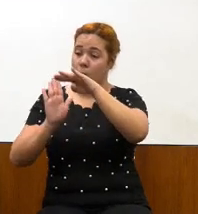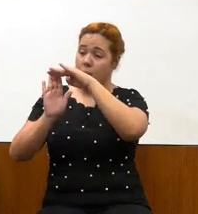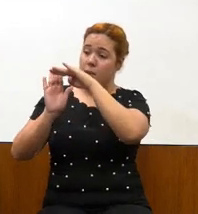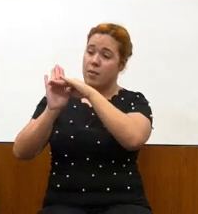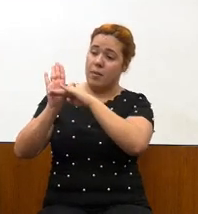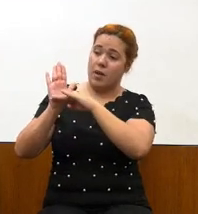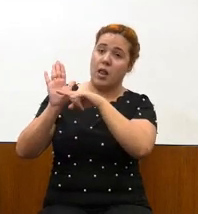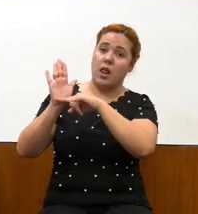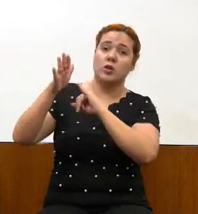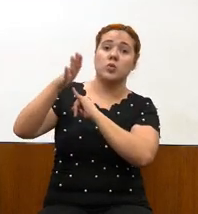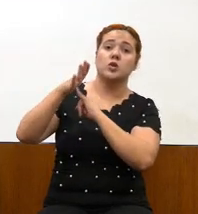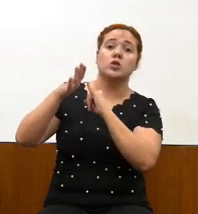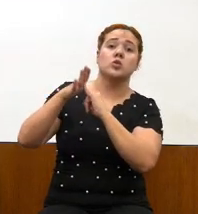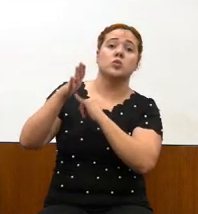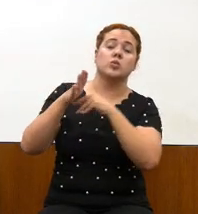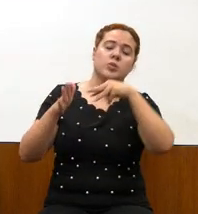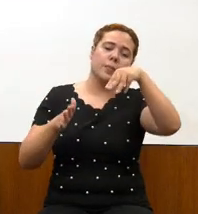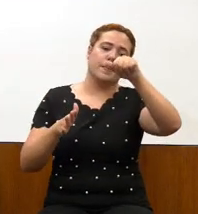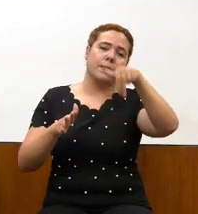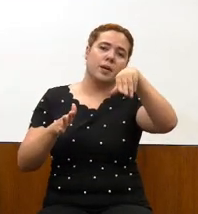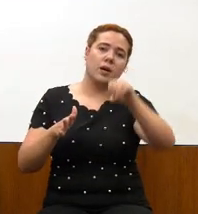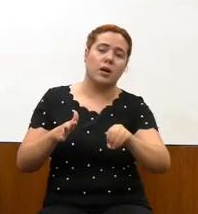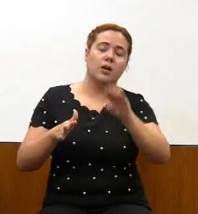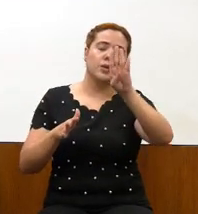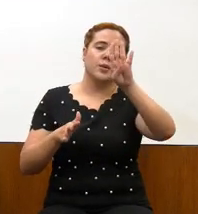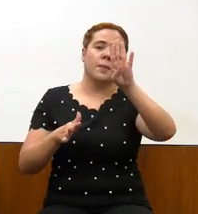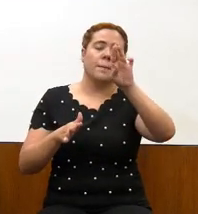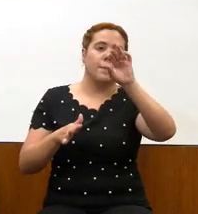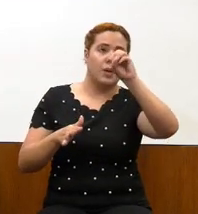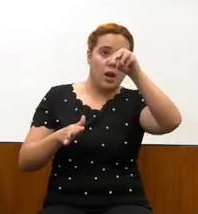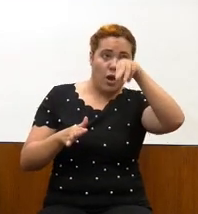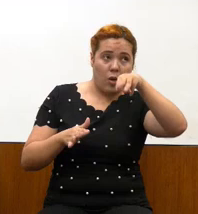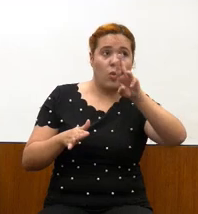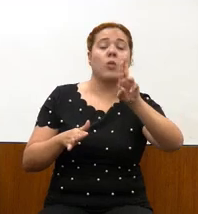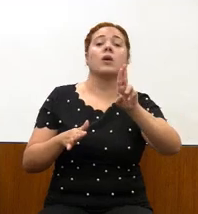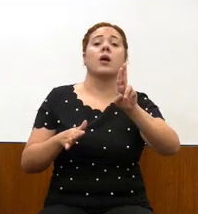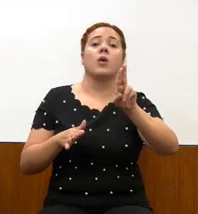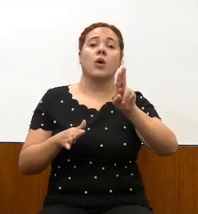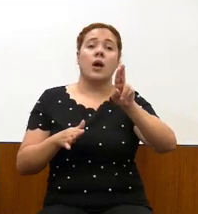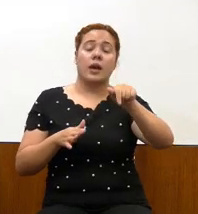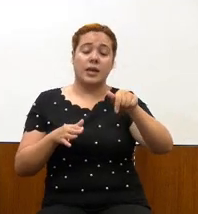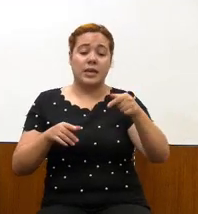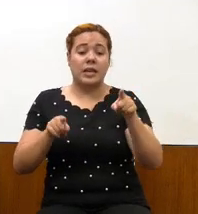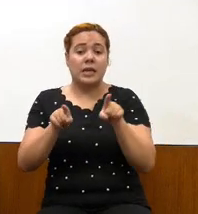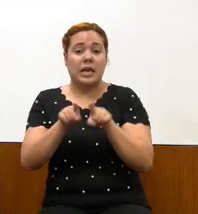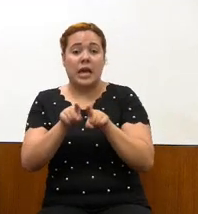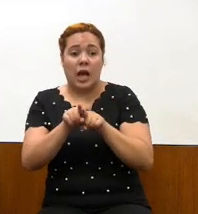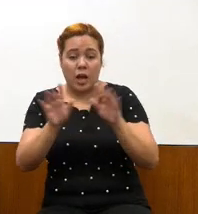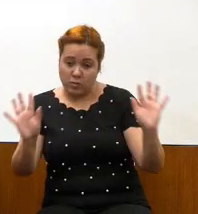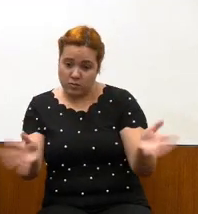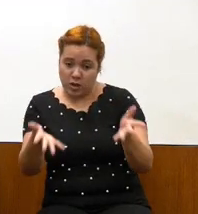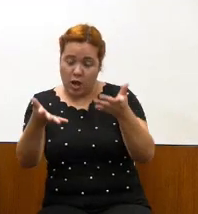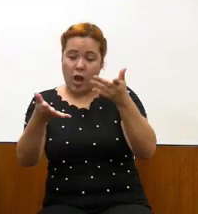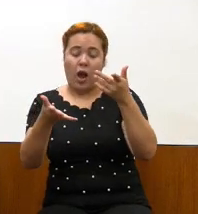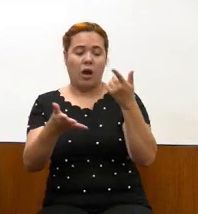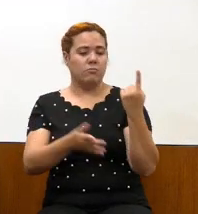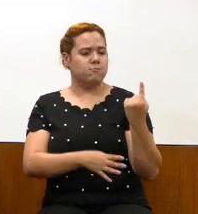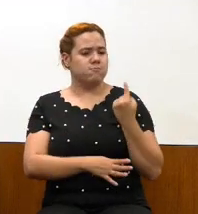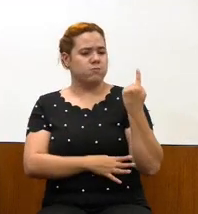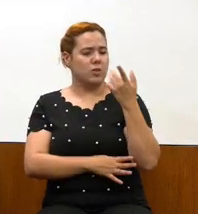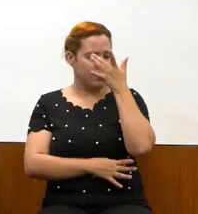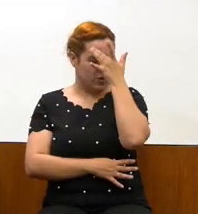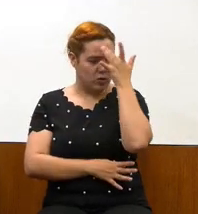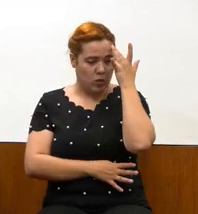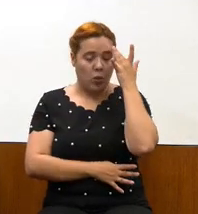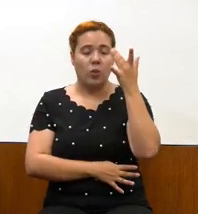fins lucrativos que promove a autonomia e inclusão de pessoas com síndrome de Down e outras deficiências.